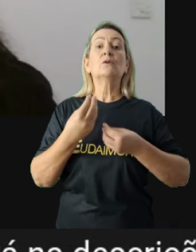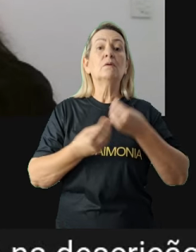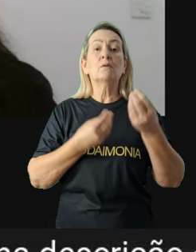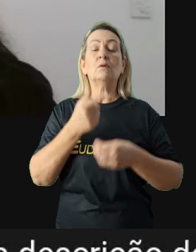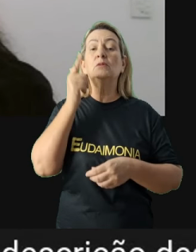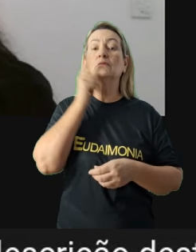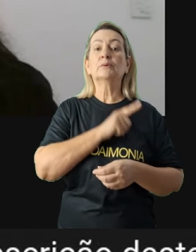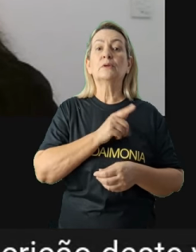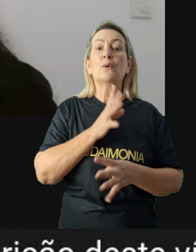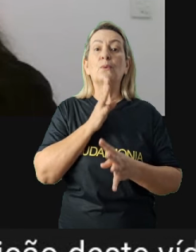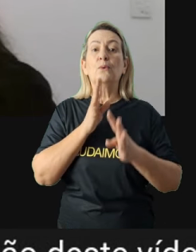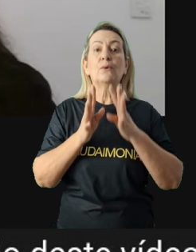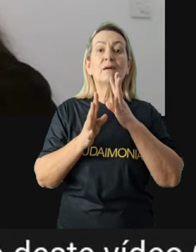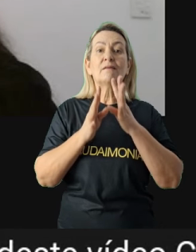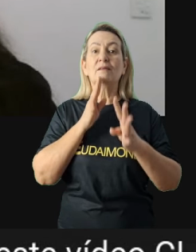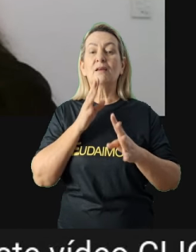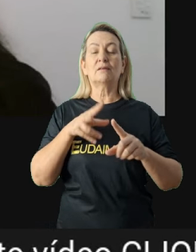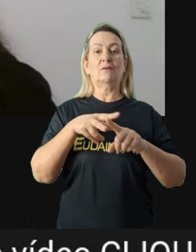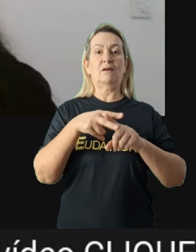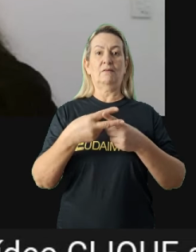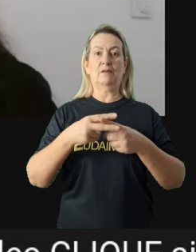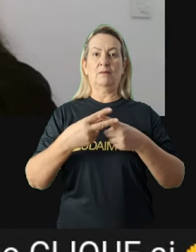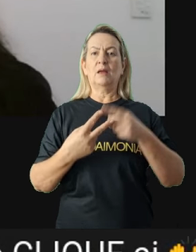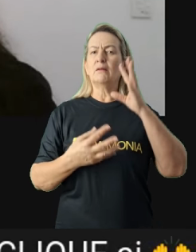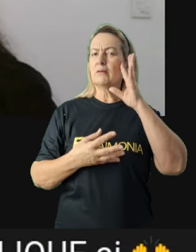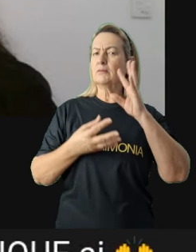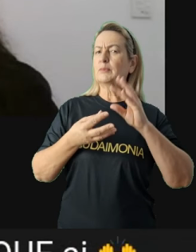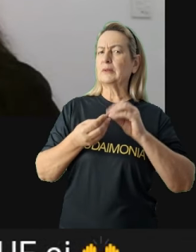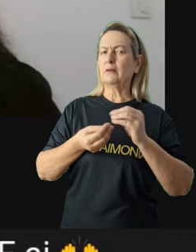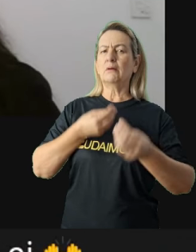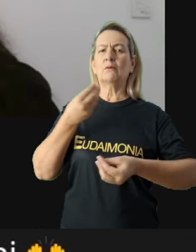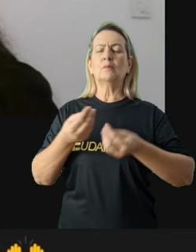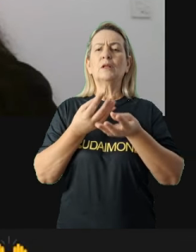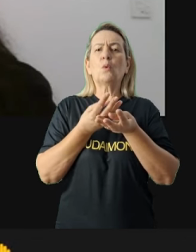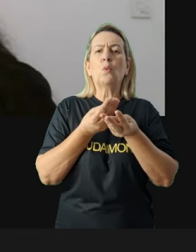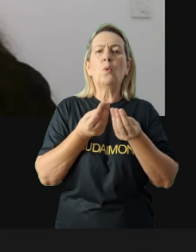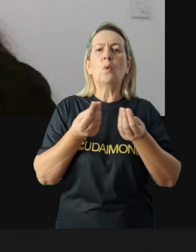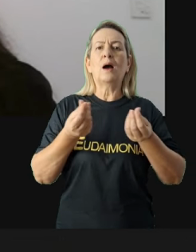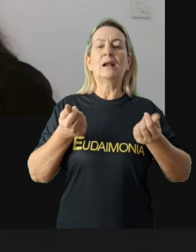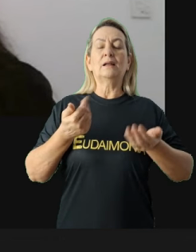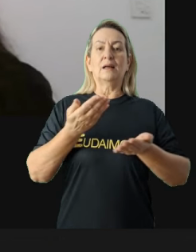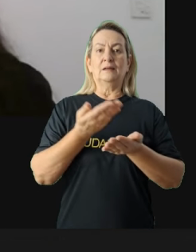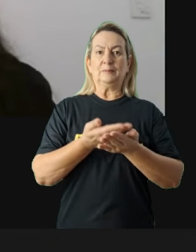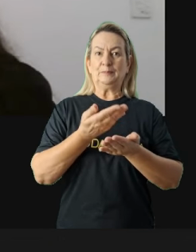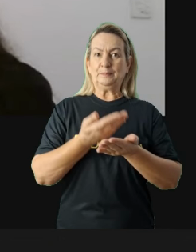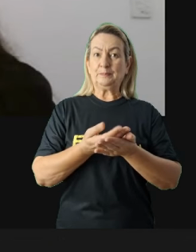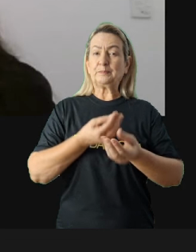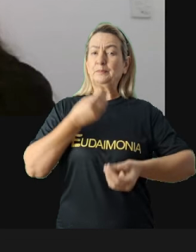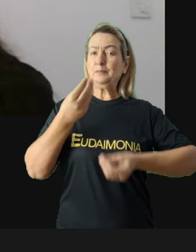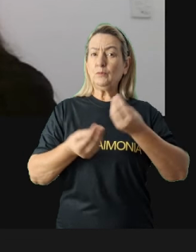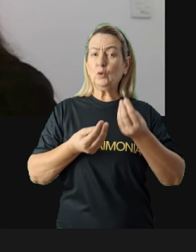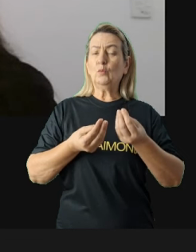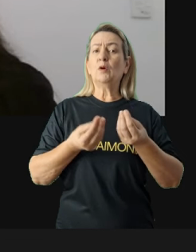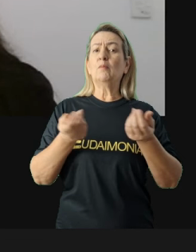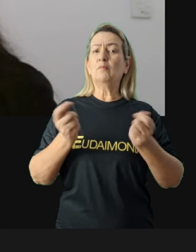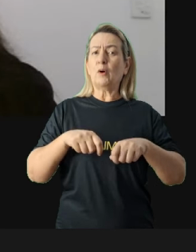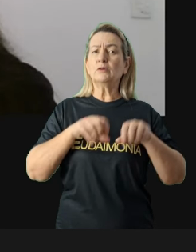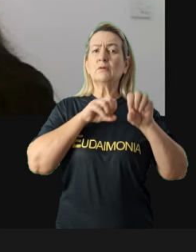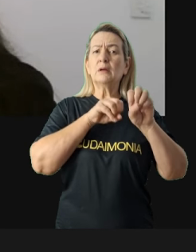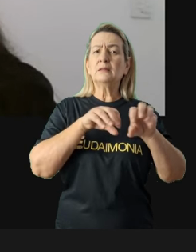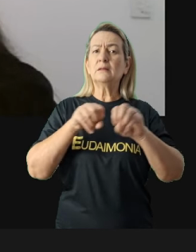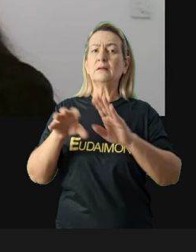obsoleto assim. Mas foi conhecendo a ferramenta que eu comecei a entender como que eu poderia, então, trazer qualidade nas minhas